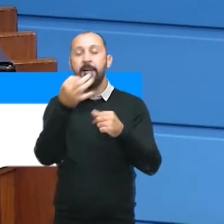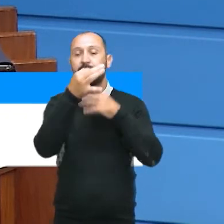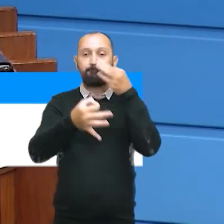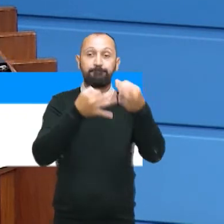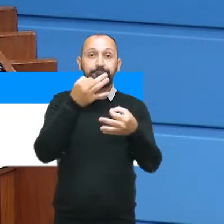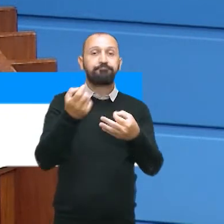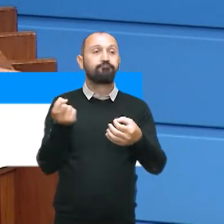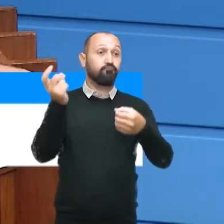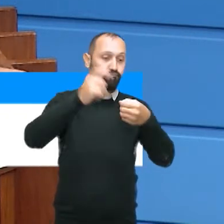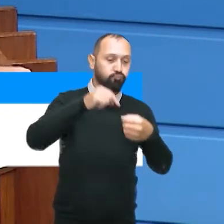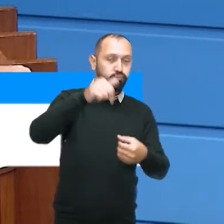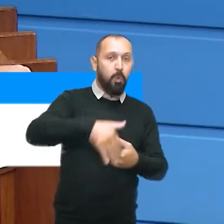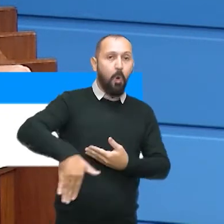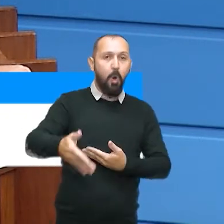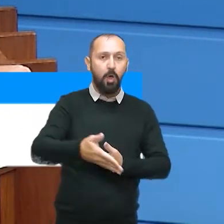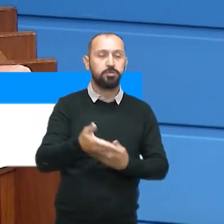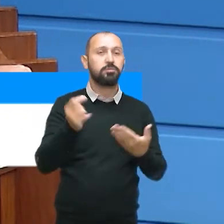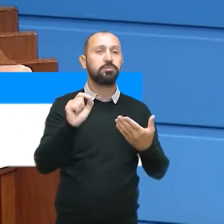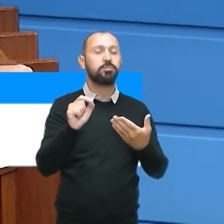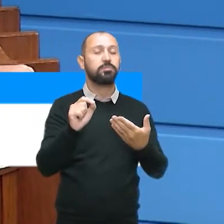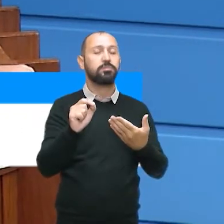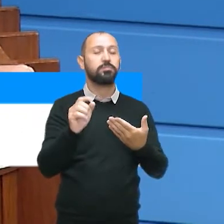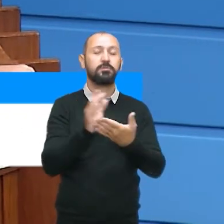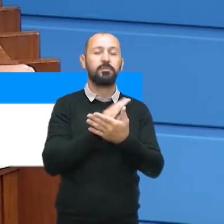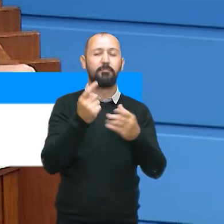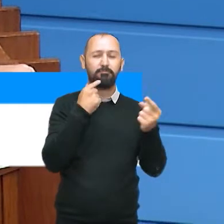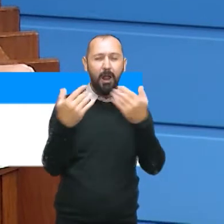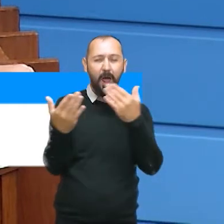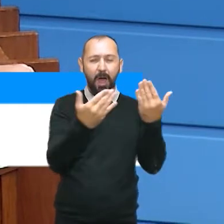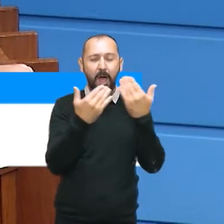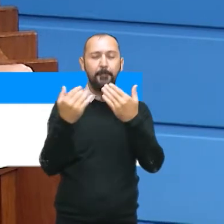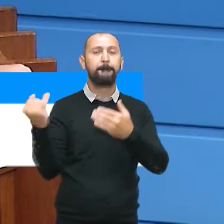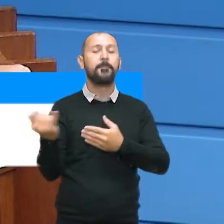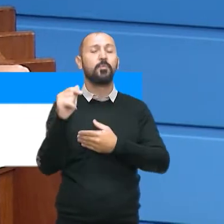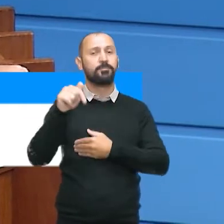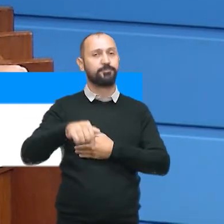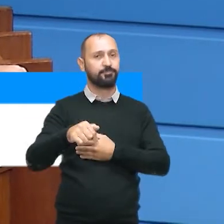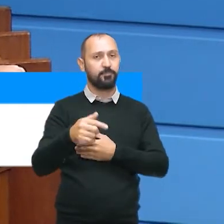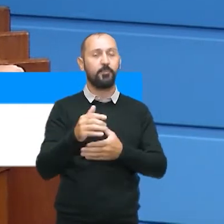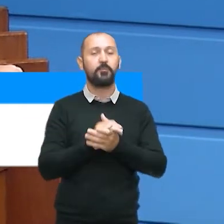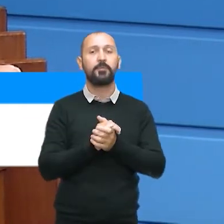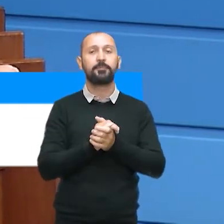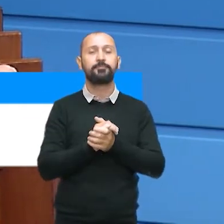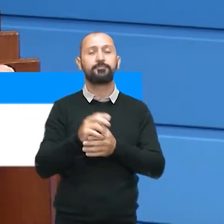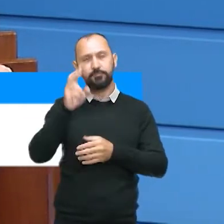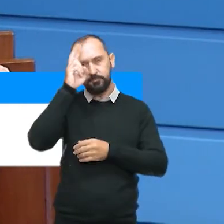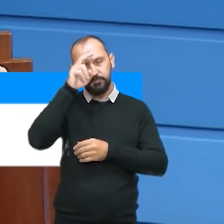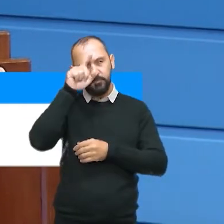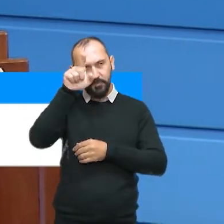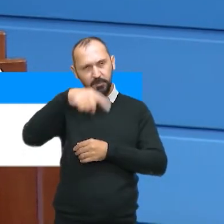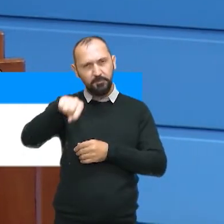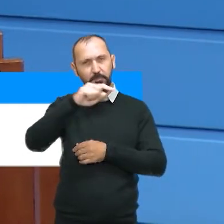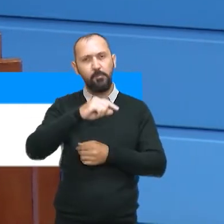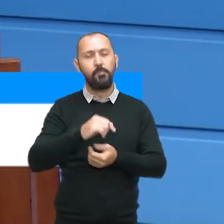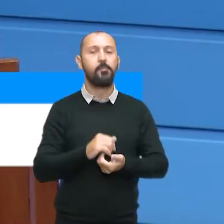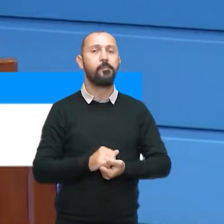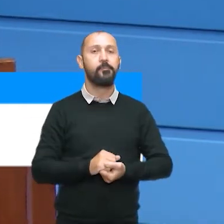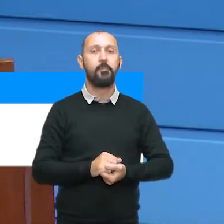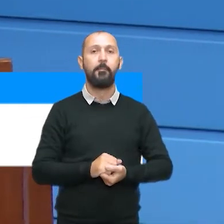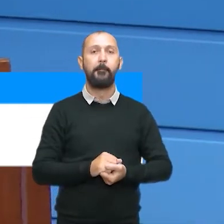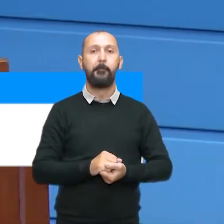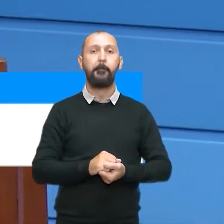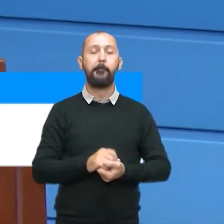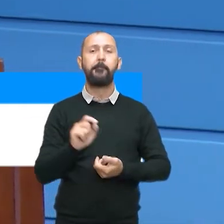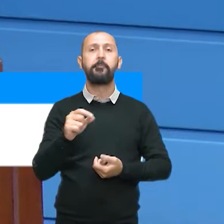devidas ponderações, voltou ao plenário, gerou uma discussão muito importante nessa casa, todos se recordam